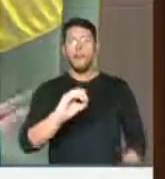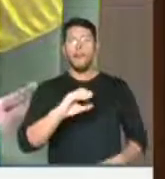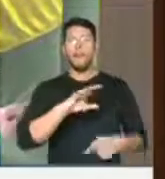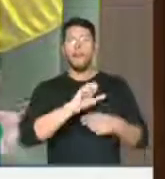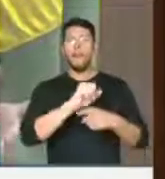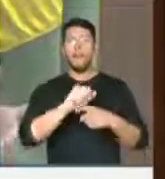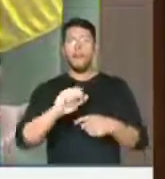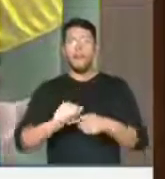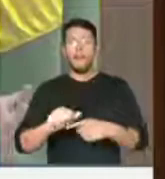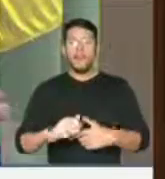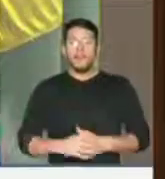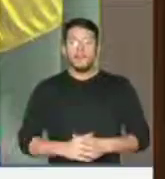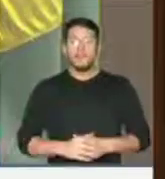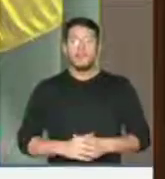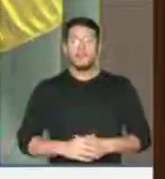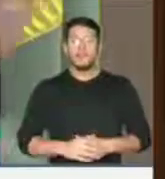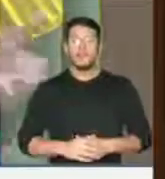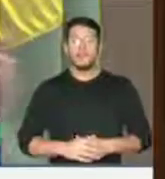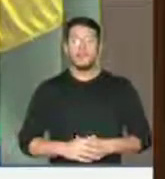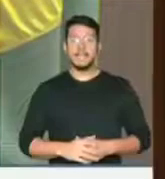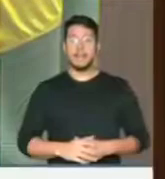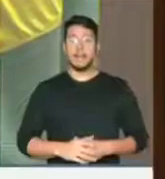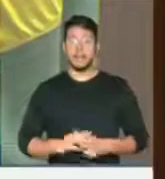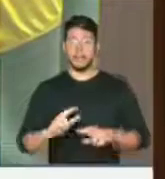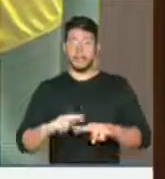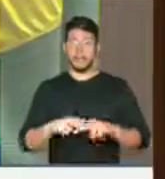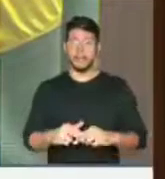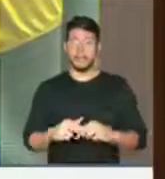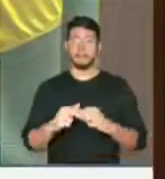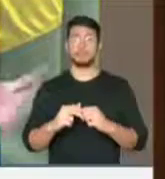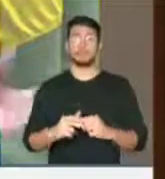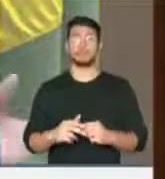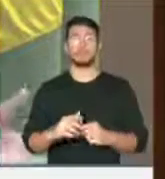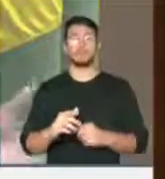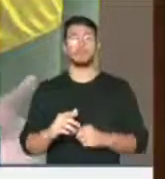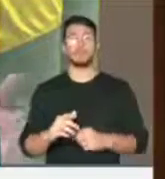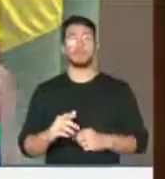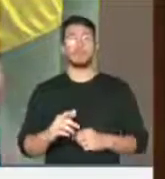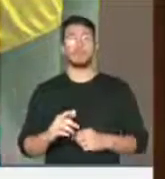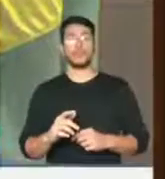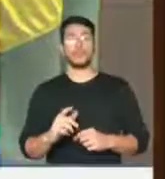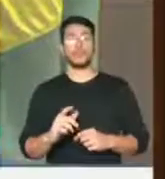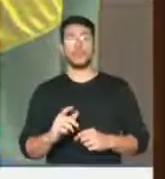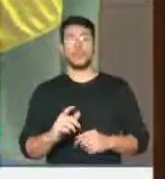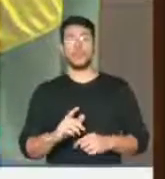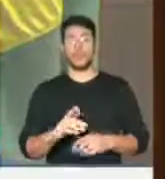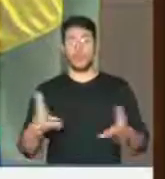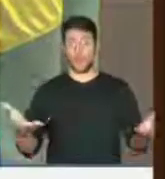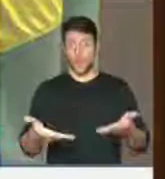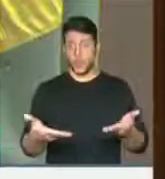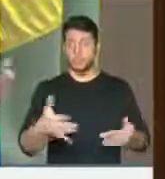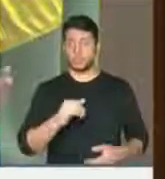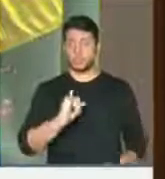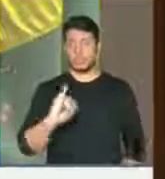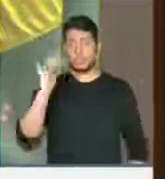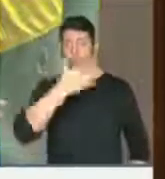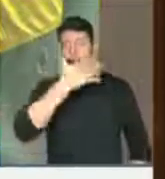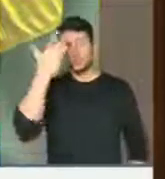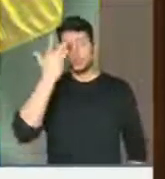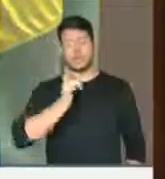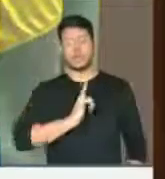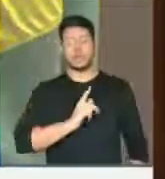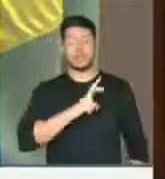não de forma gratuita, logicamente, mas vende esse milho aos agricultores, até porque nos limites de hoje, quem tem